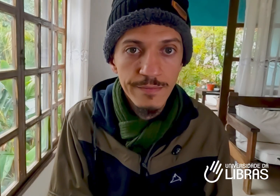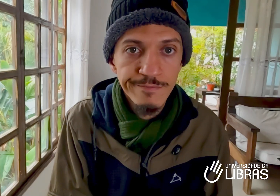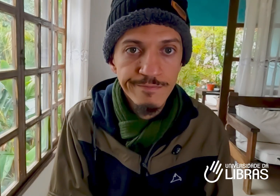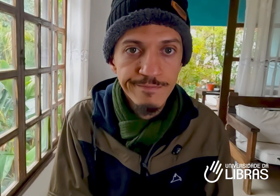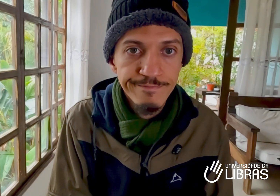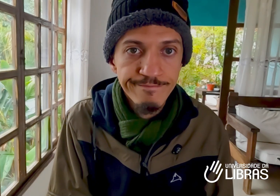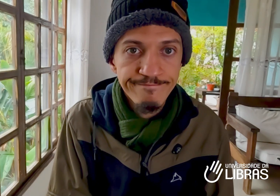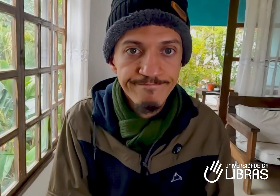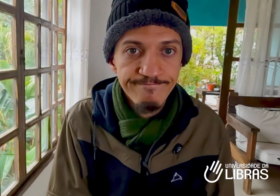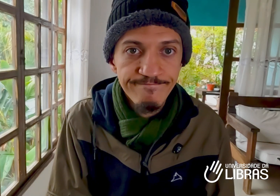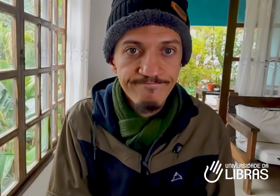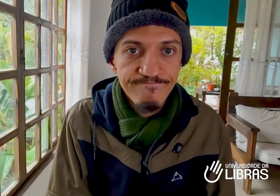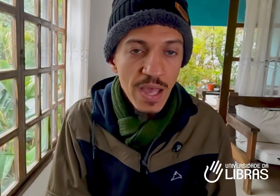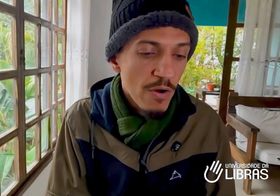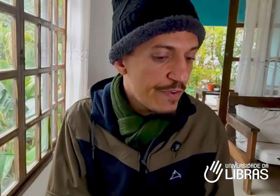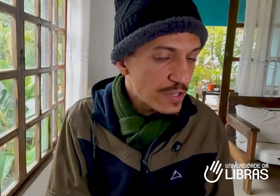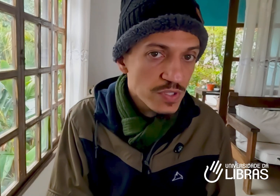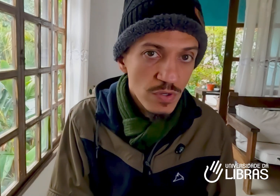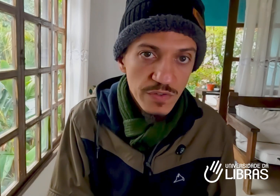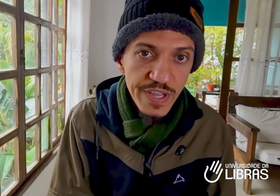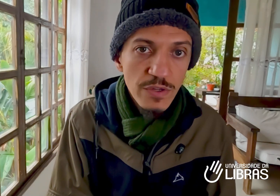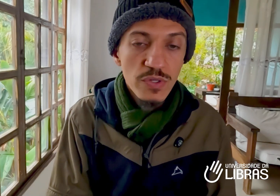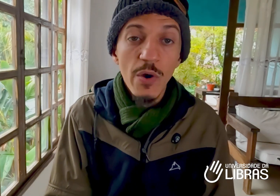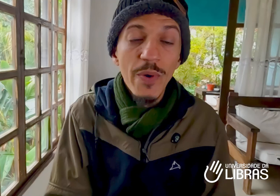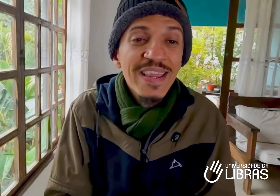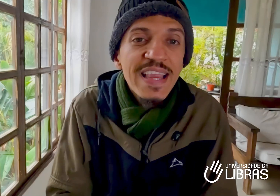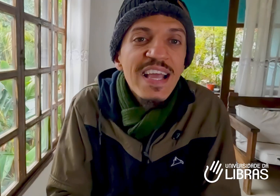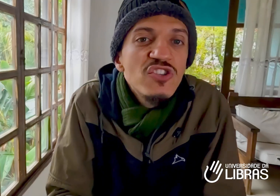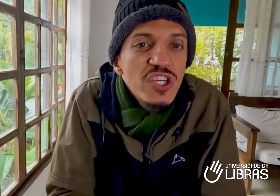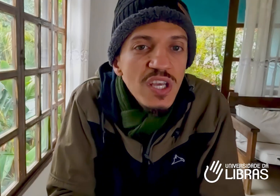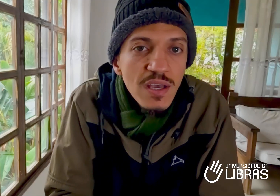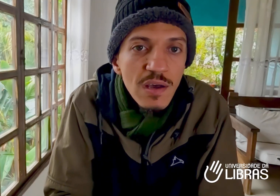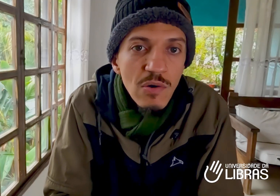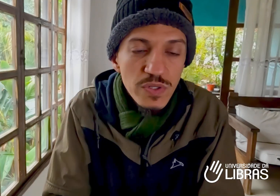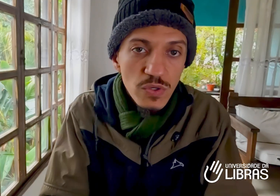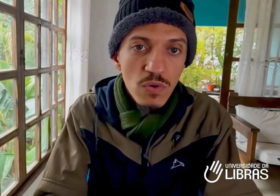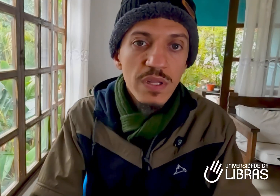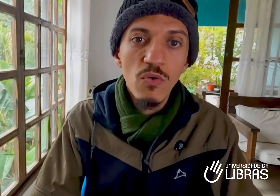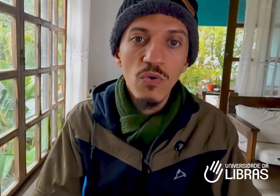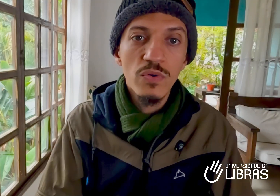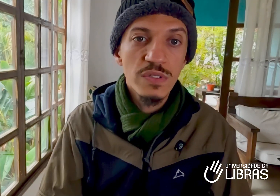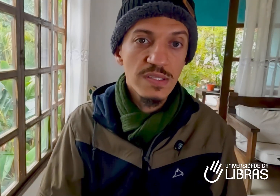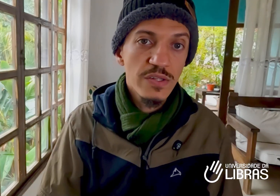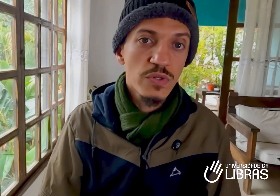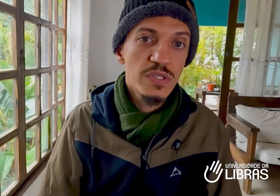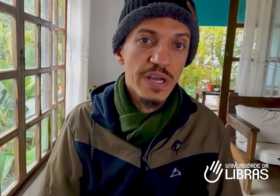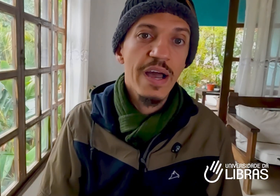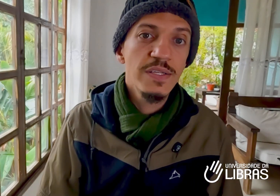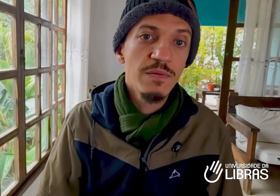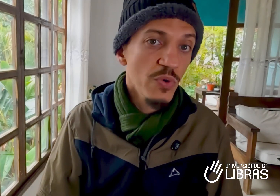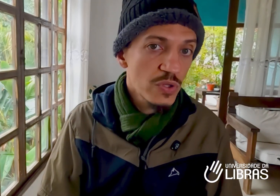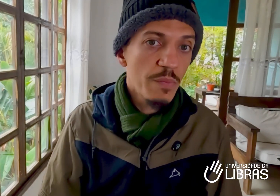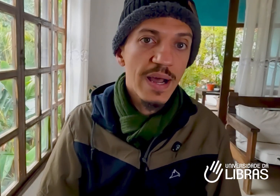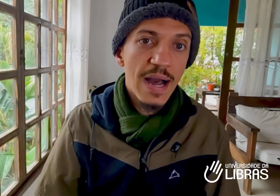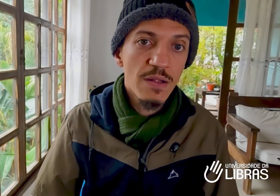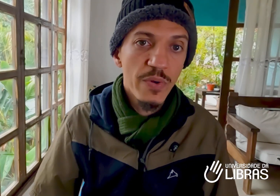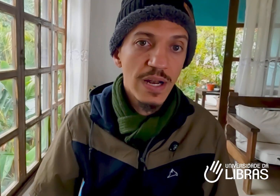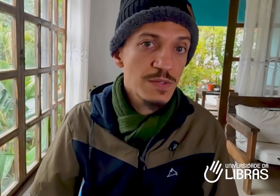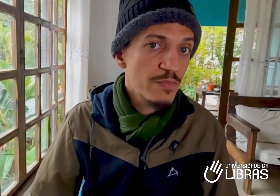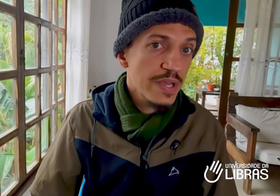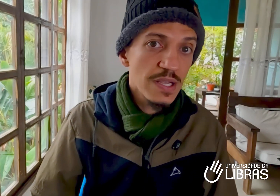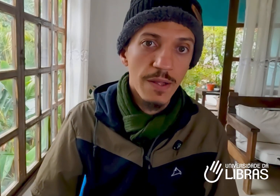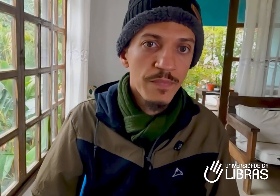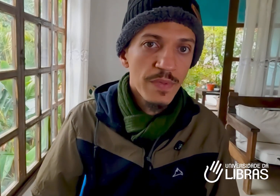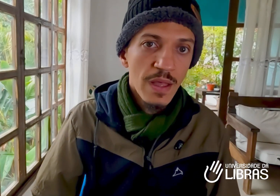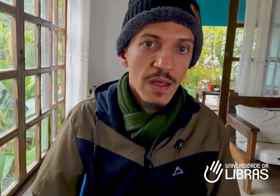agora. Eu vejo seus vídeos, eu entendi os seus conteúdos nas redes sociais e muito obrigado por eles,